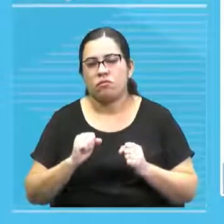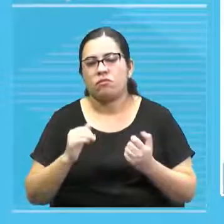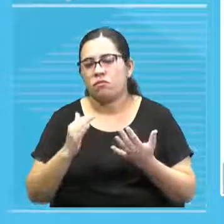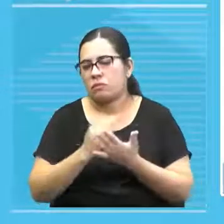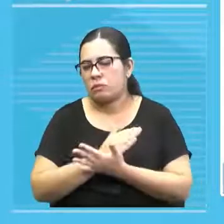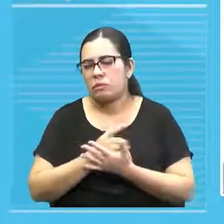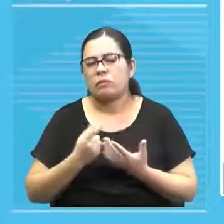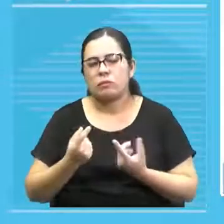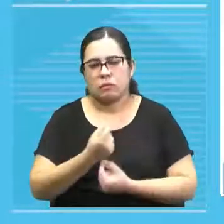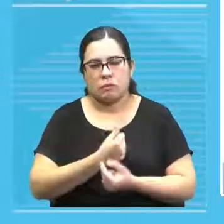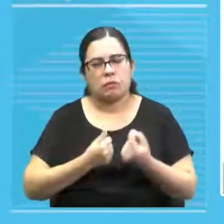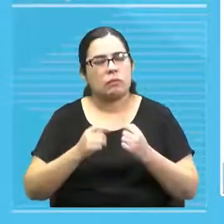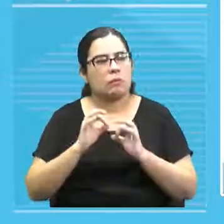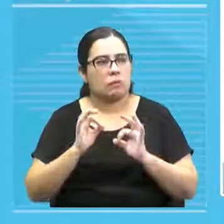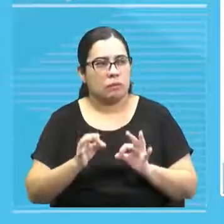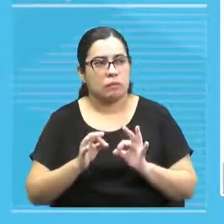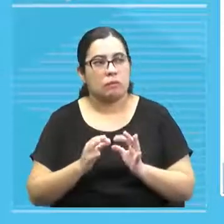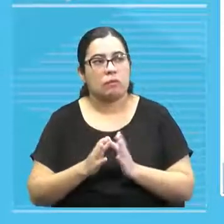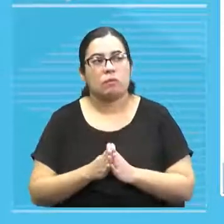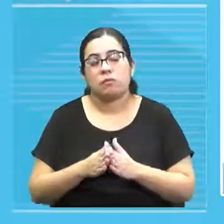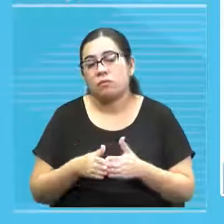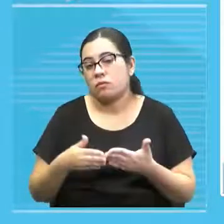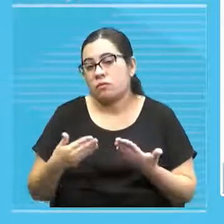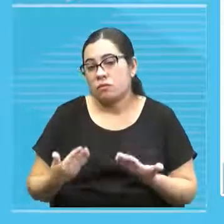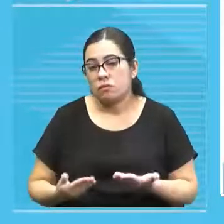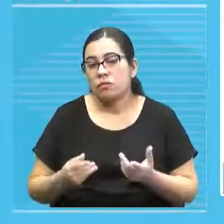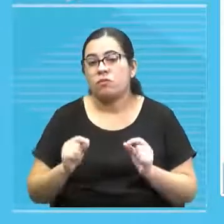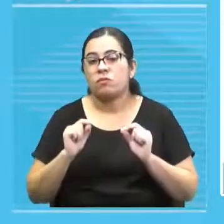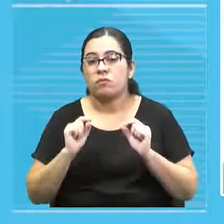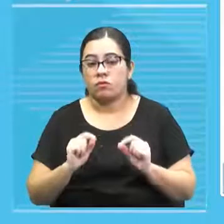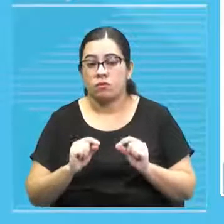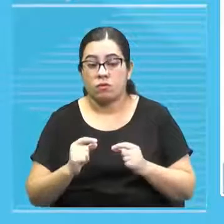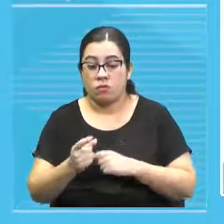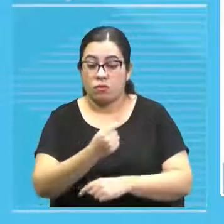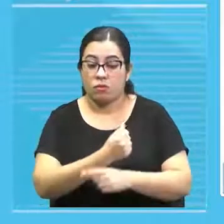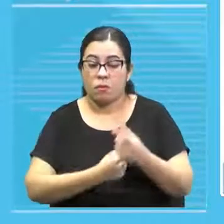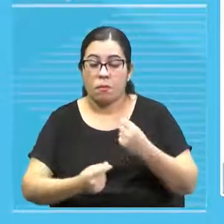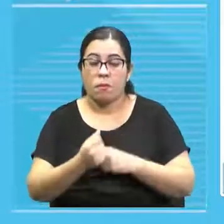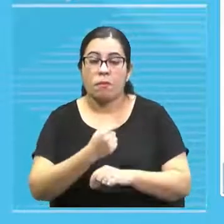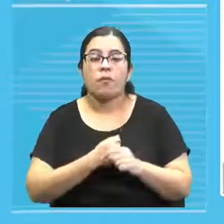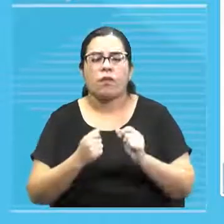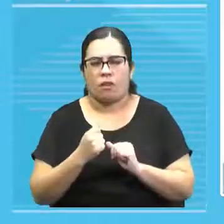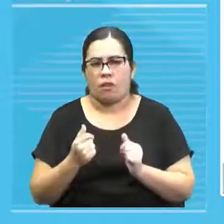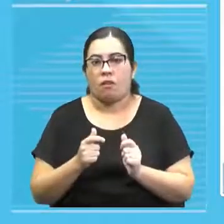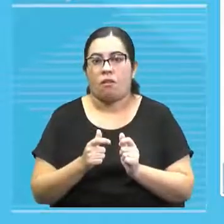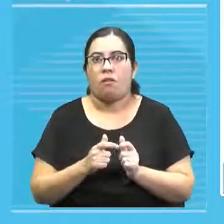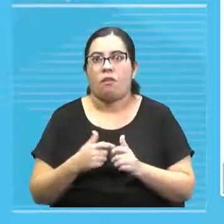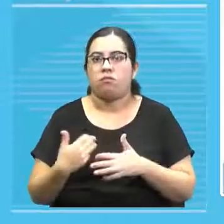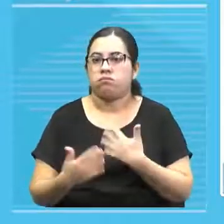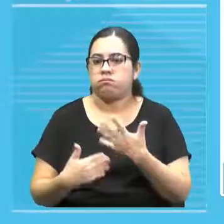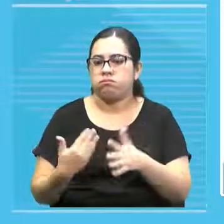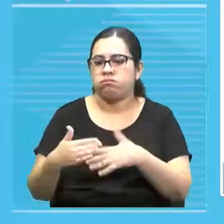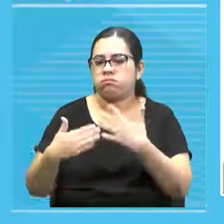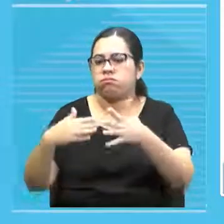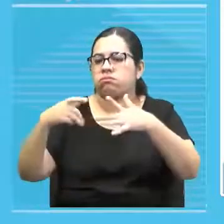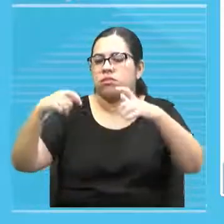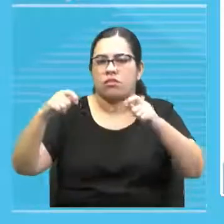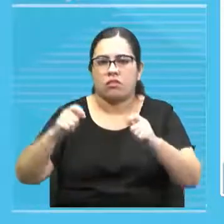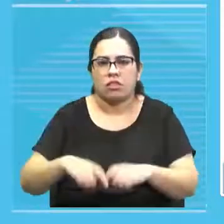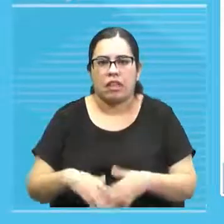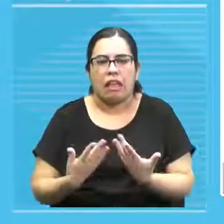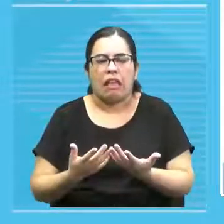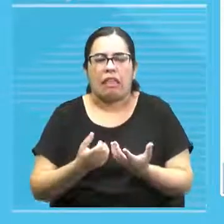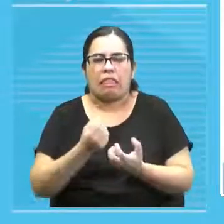algumas economias de fato sobretudo as economias mais avançadas as